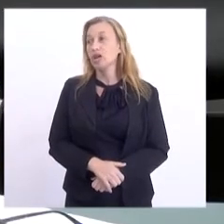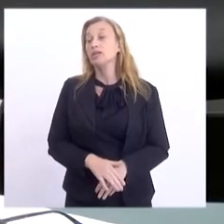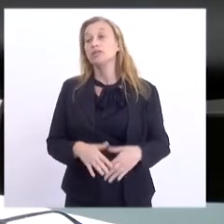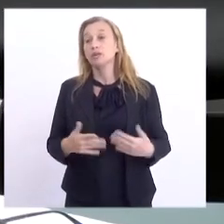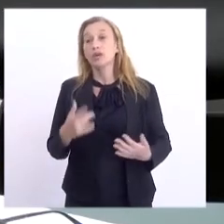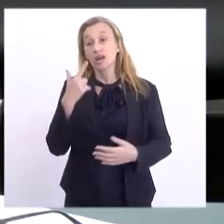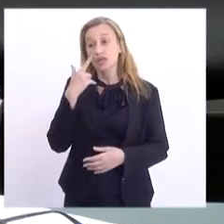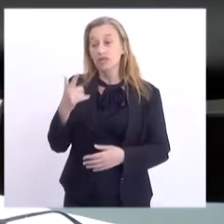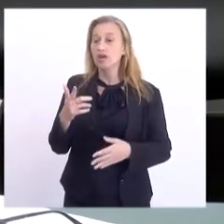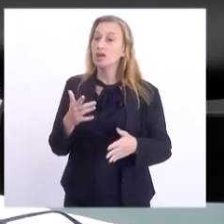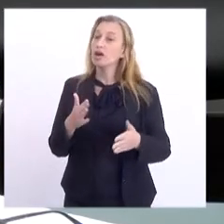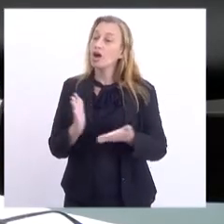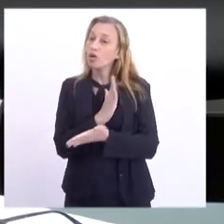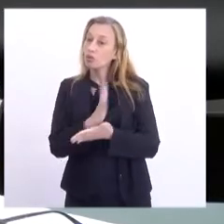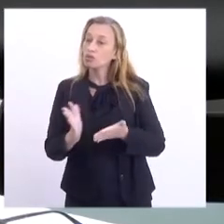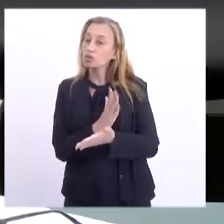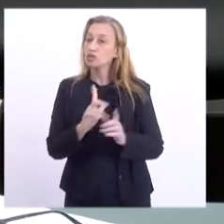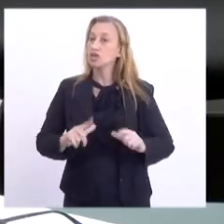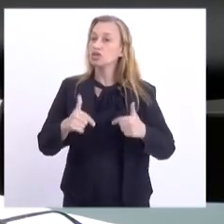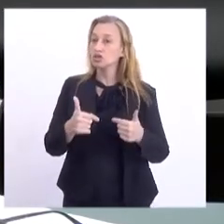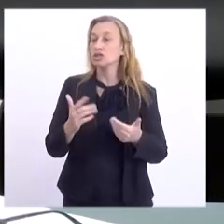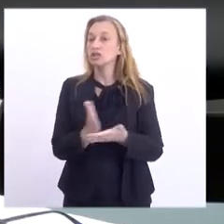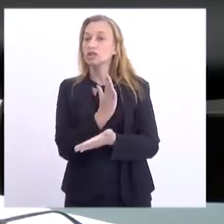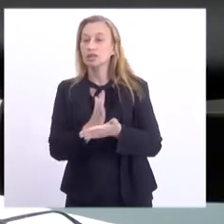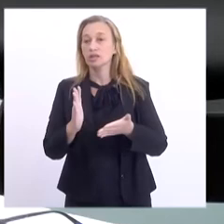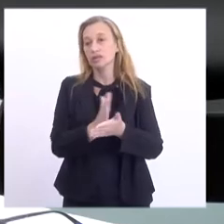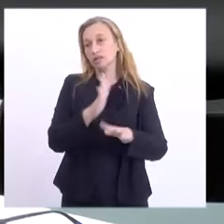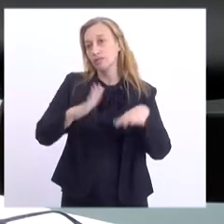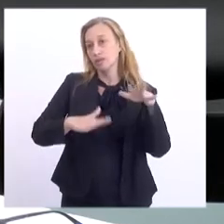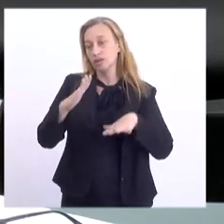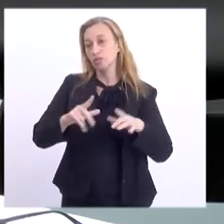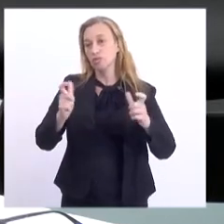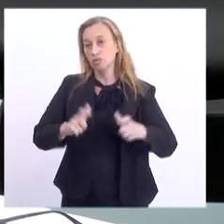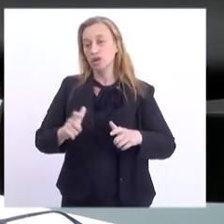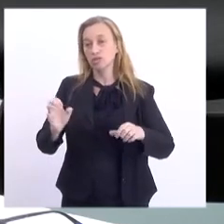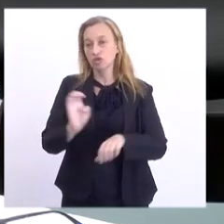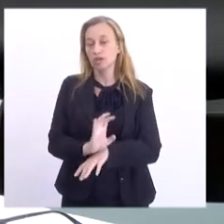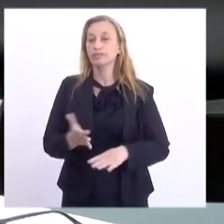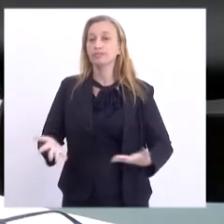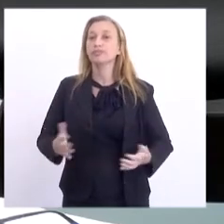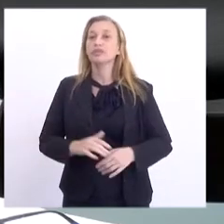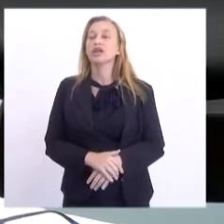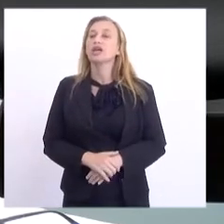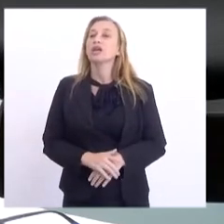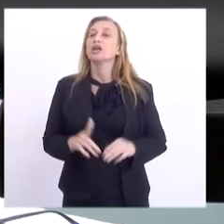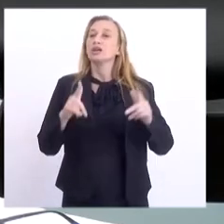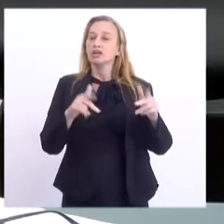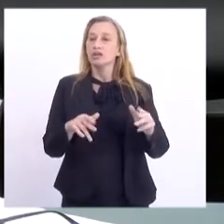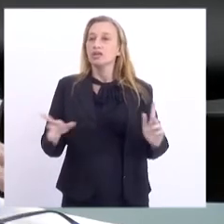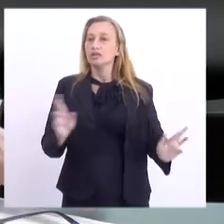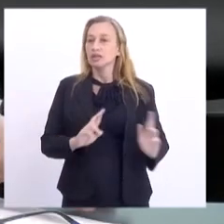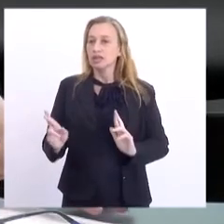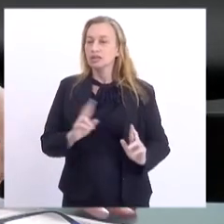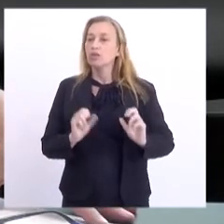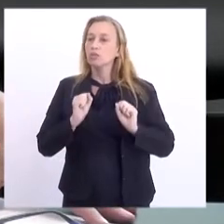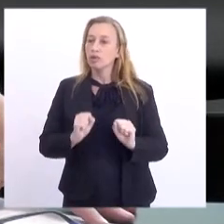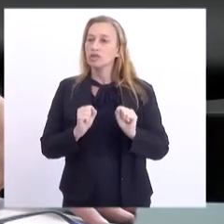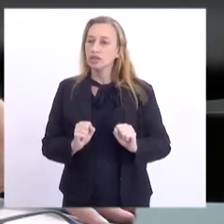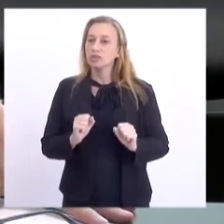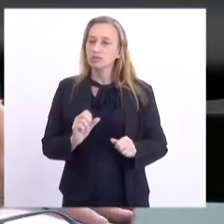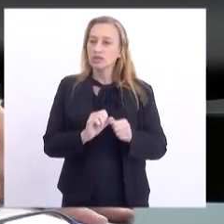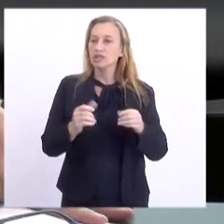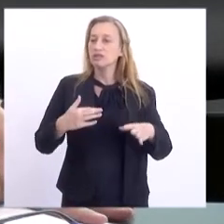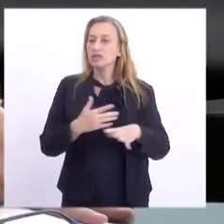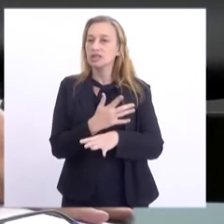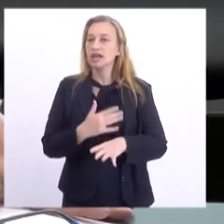prevê algumas ações em determinados determinar o território do Estado essa mesma relação onde pode fazer com com